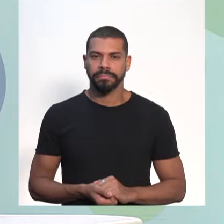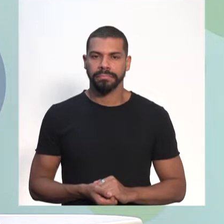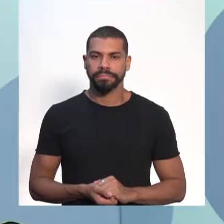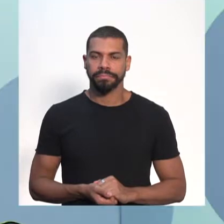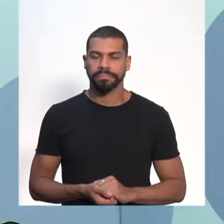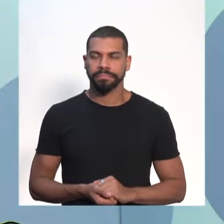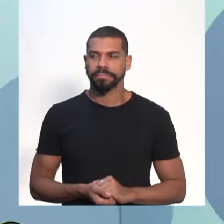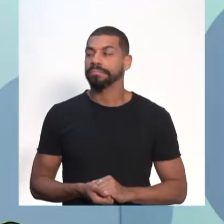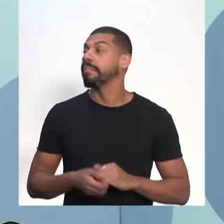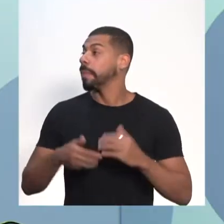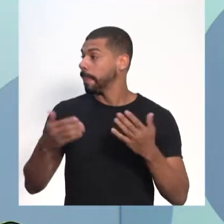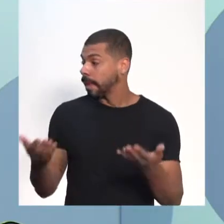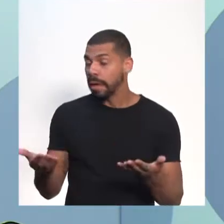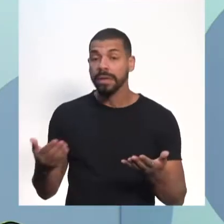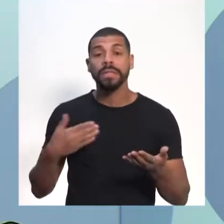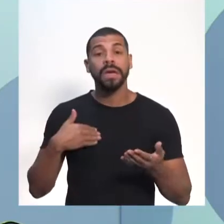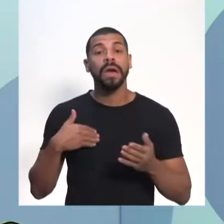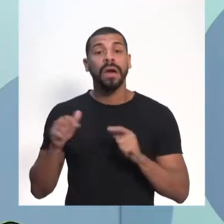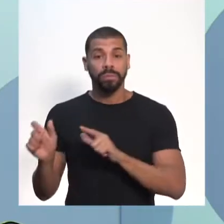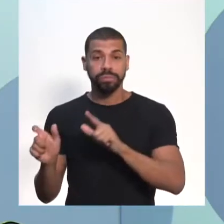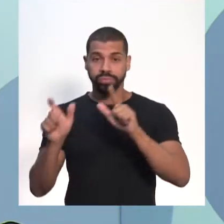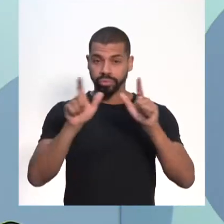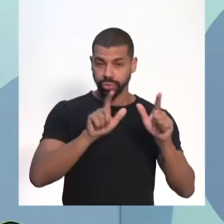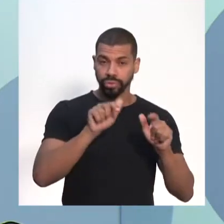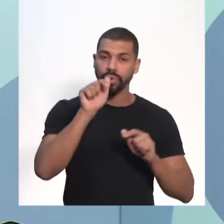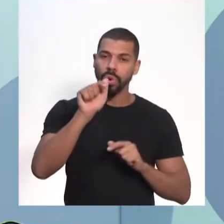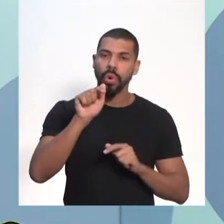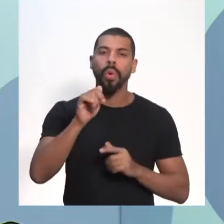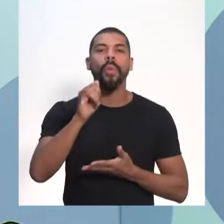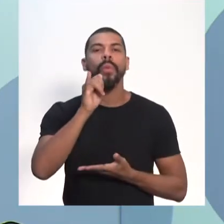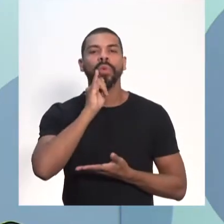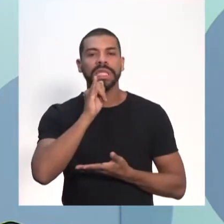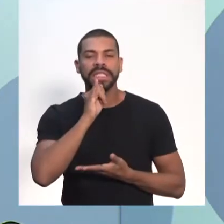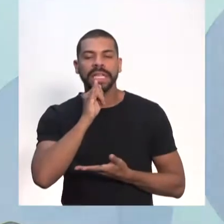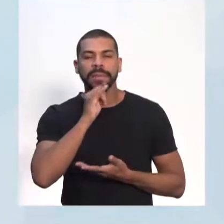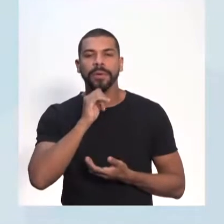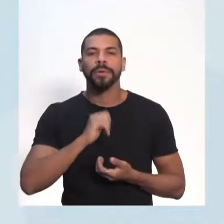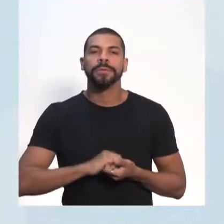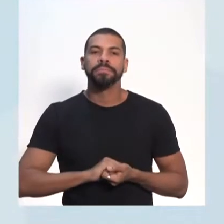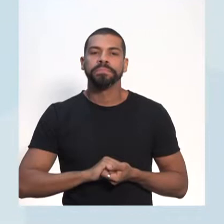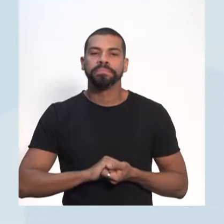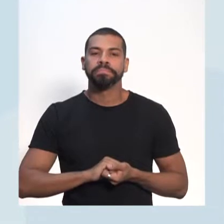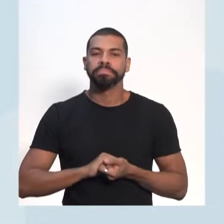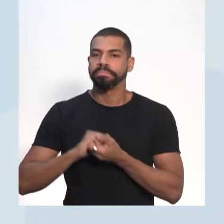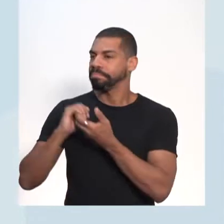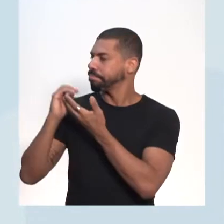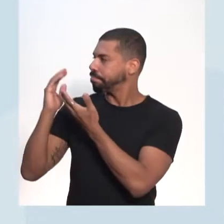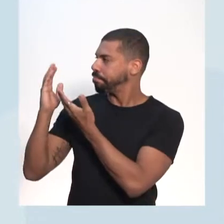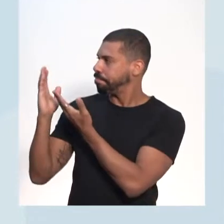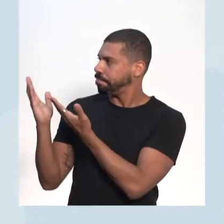Bom, então eu trouxe novamente um exemplo, né, de